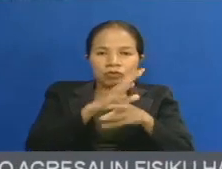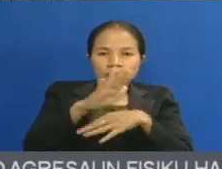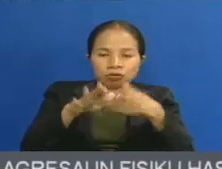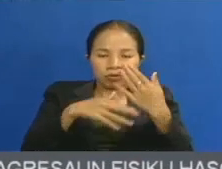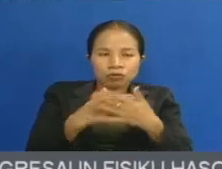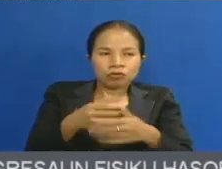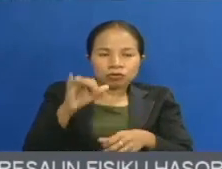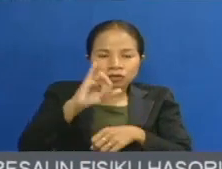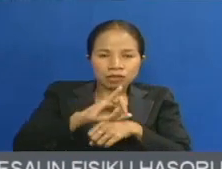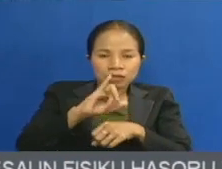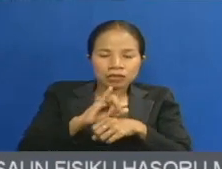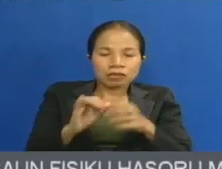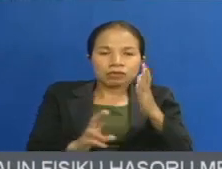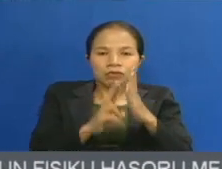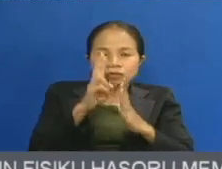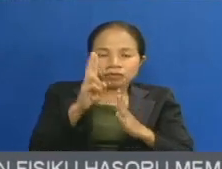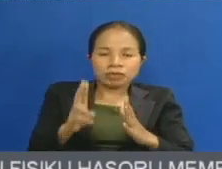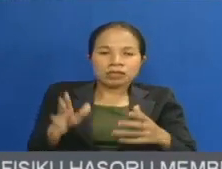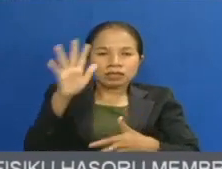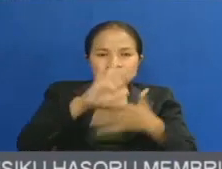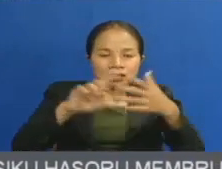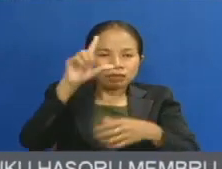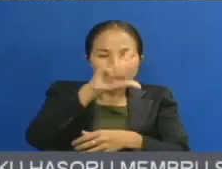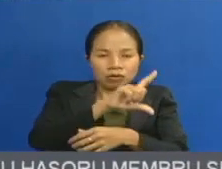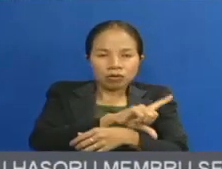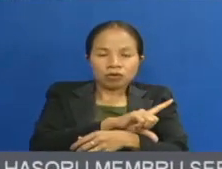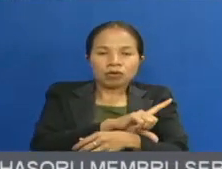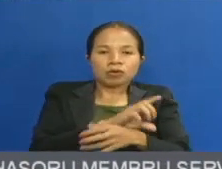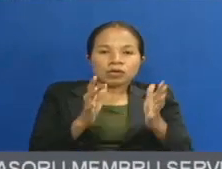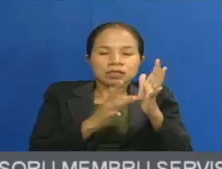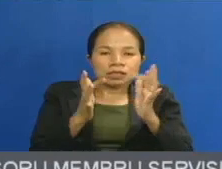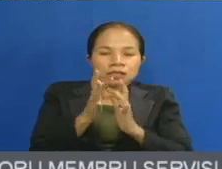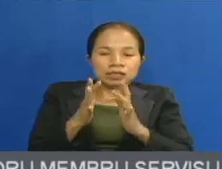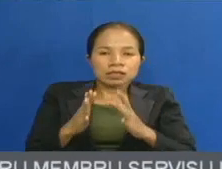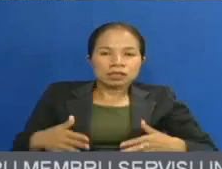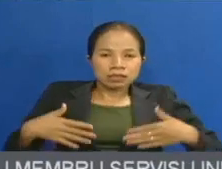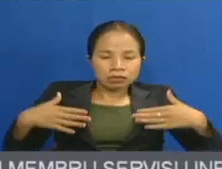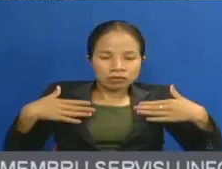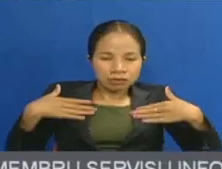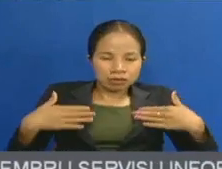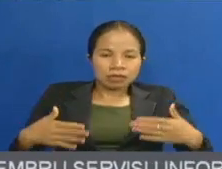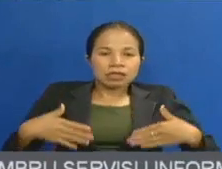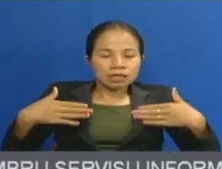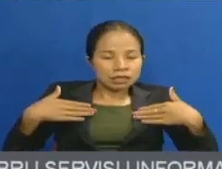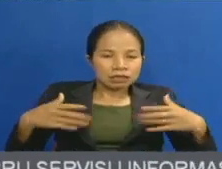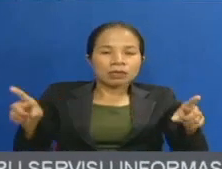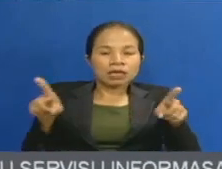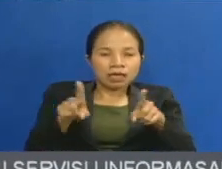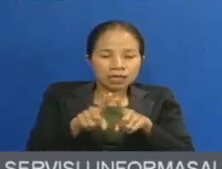mundo tomak, universal, celebra loron corpo de Deus, e danbe Cristo macapão